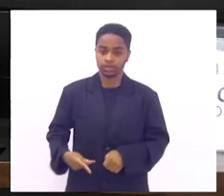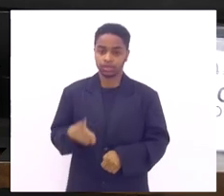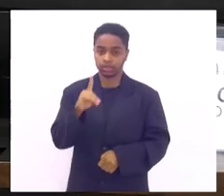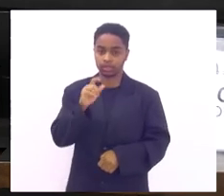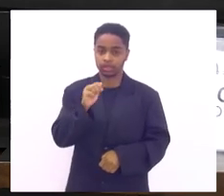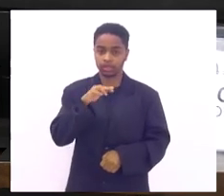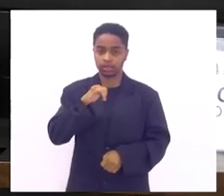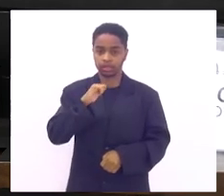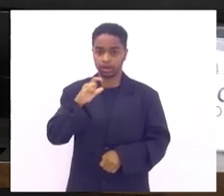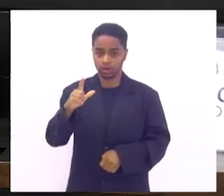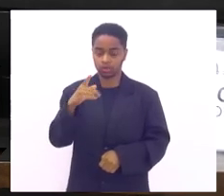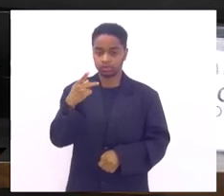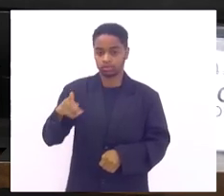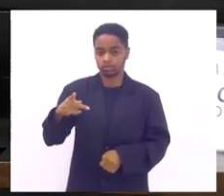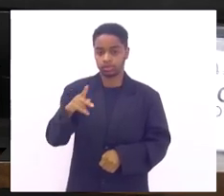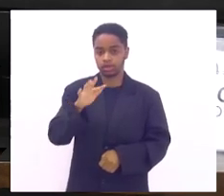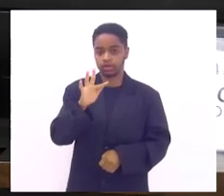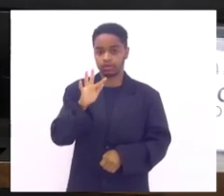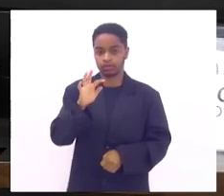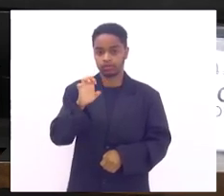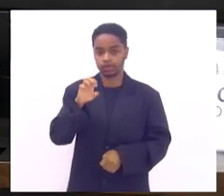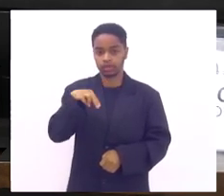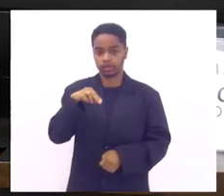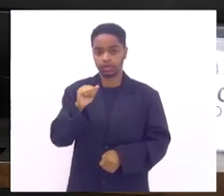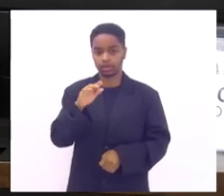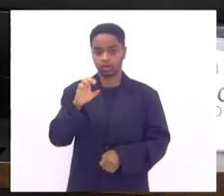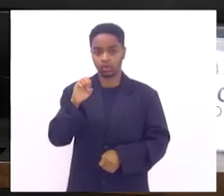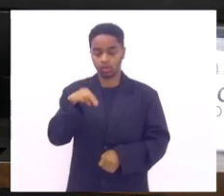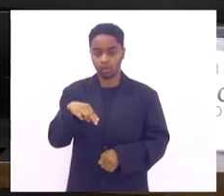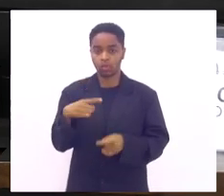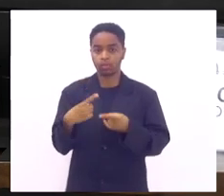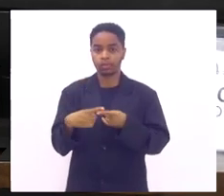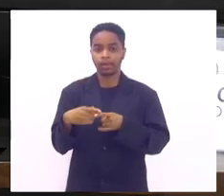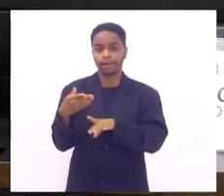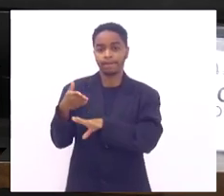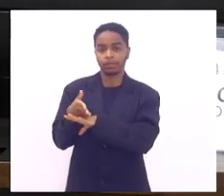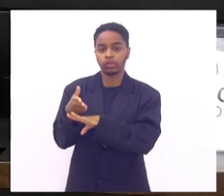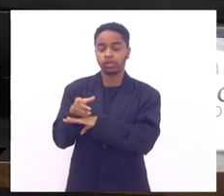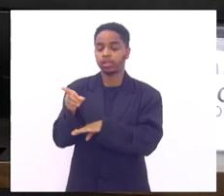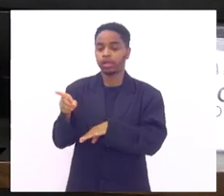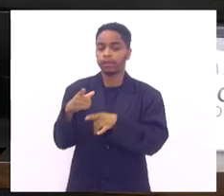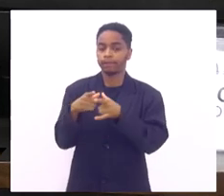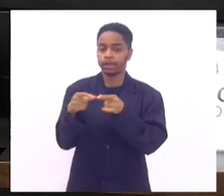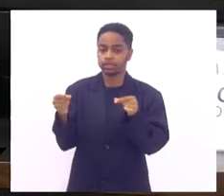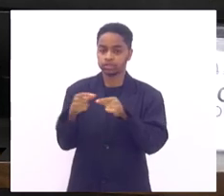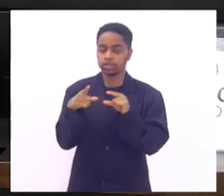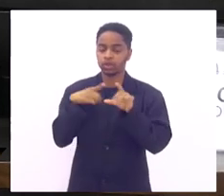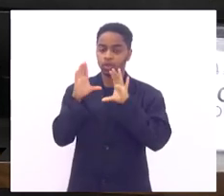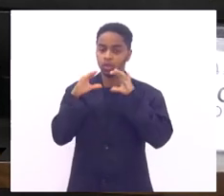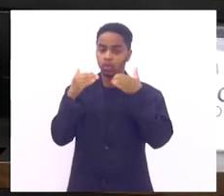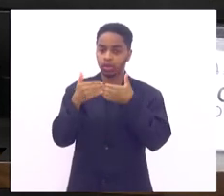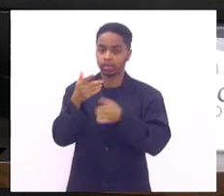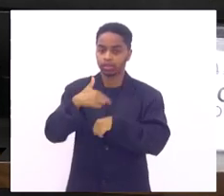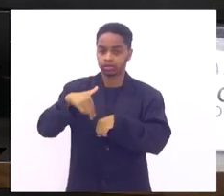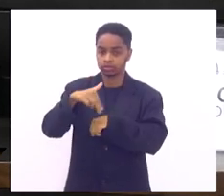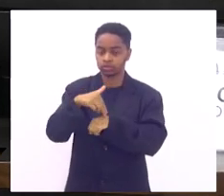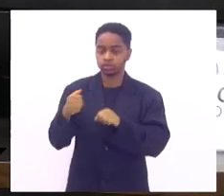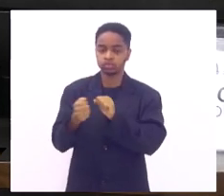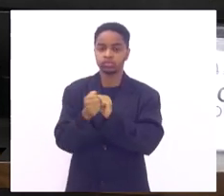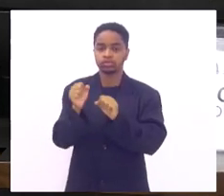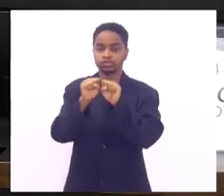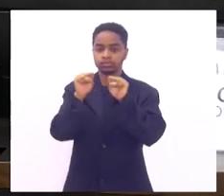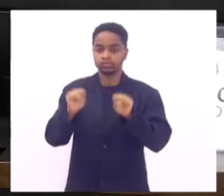gente, né, vindo de Brasília, depois de um congresso nacional feito pelo sistema